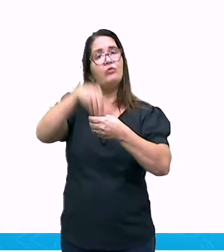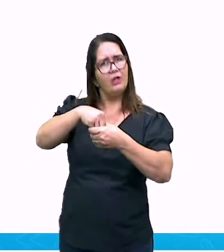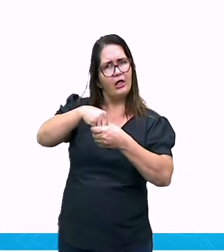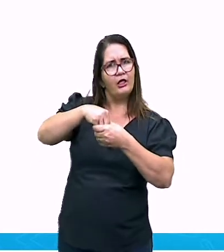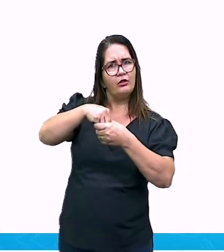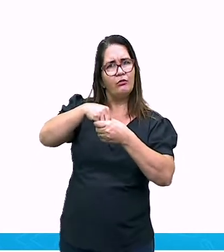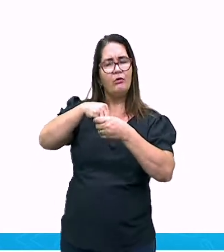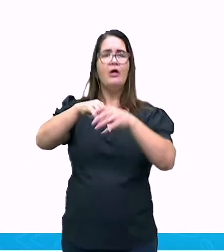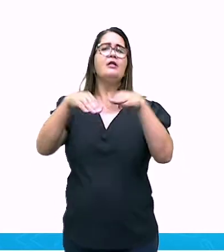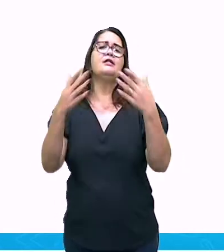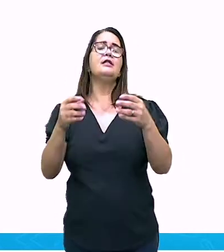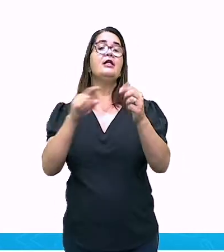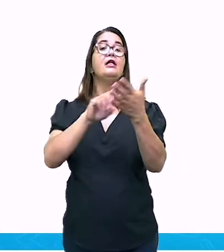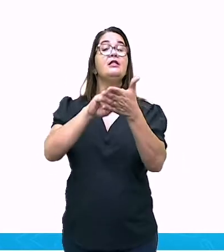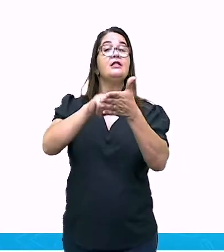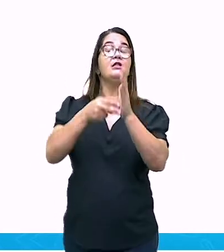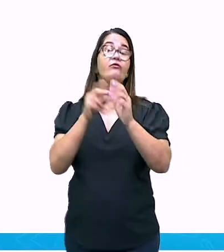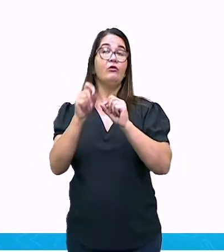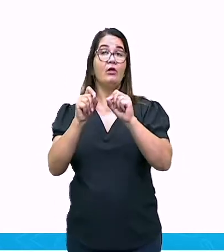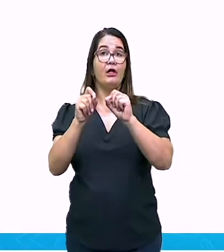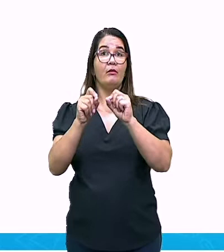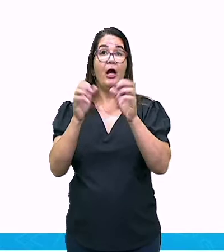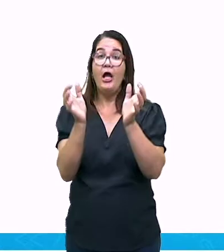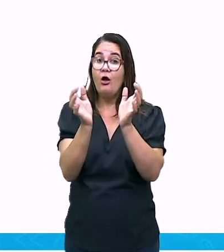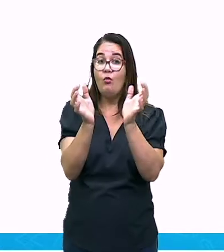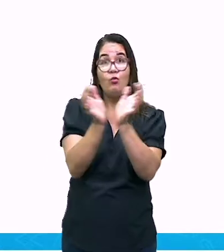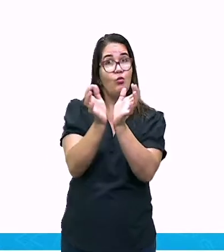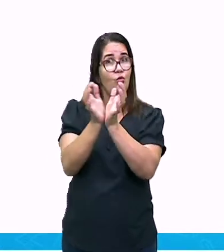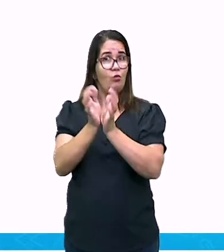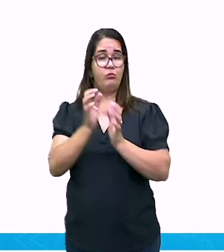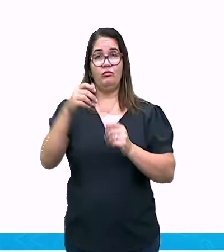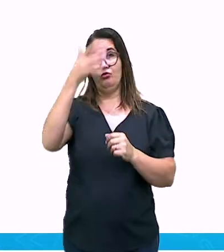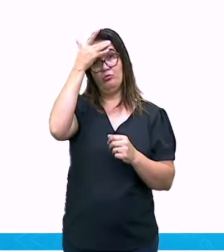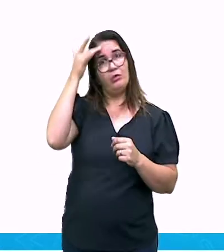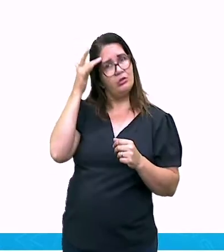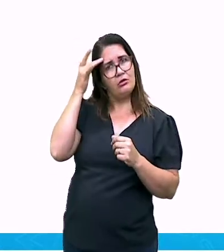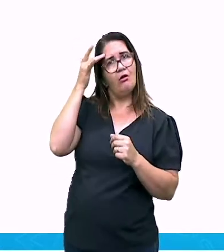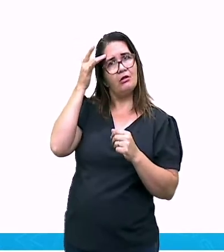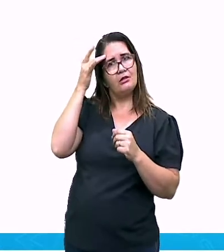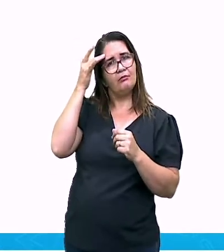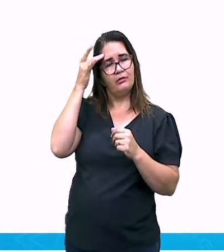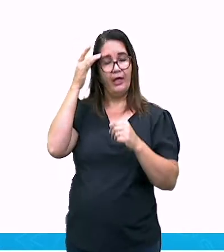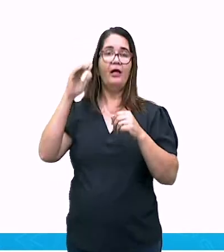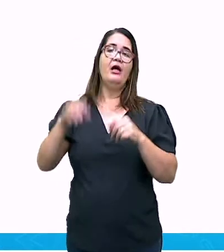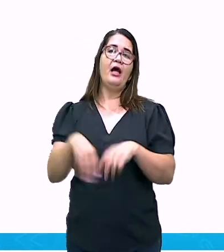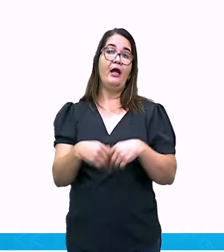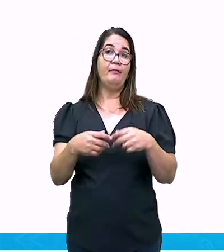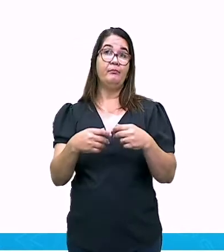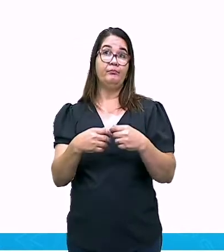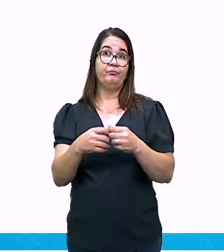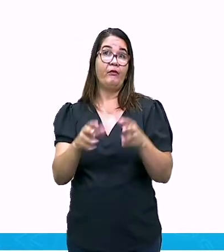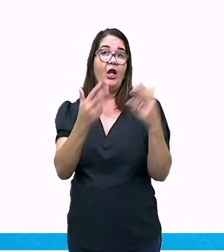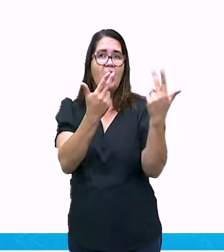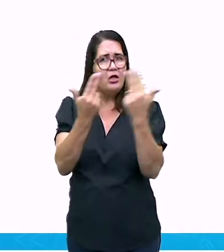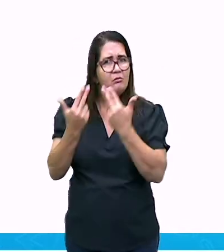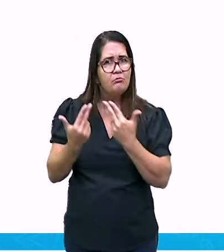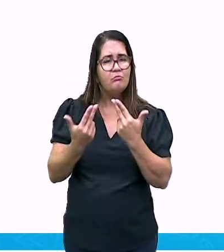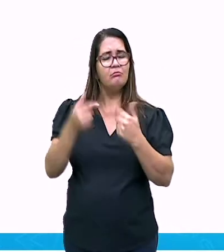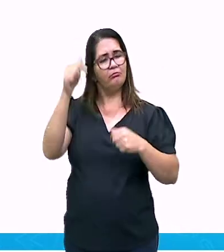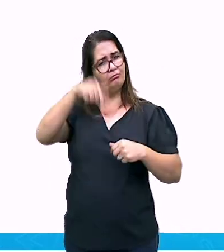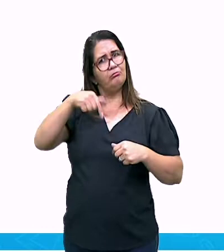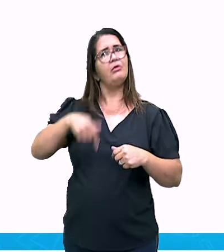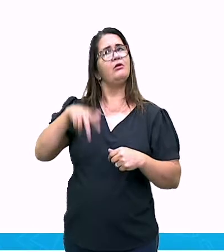que vivem em um lugar, como aqui em Valadares, nós temos uma população. Ela é formada pela